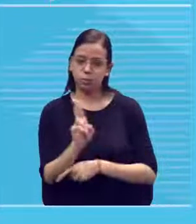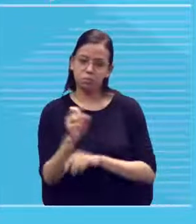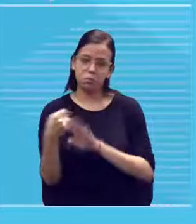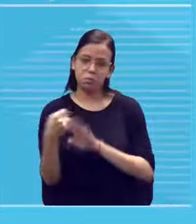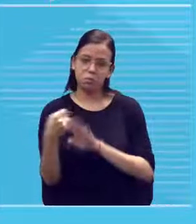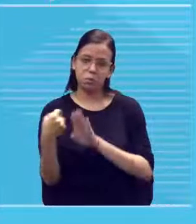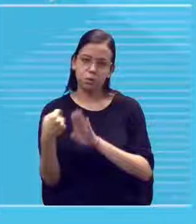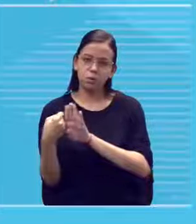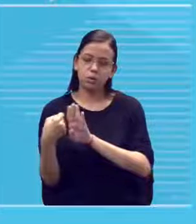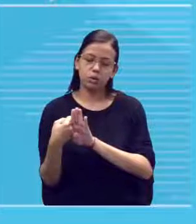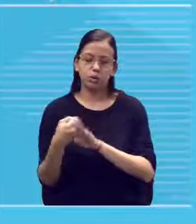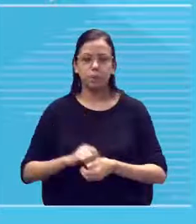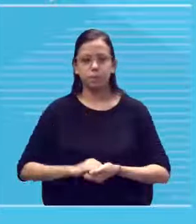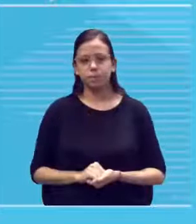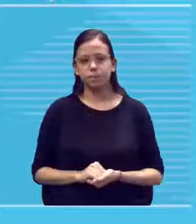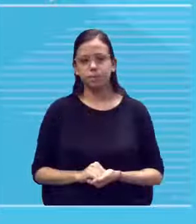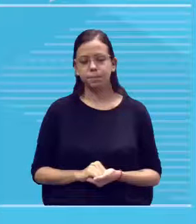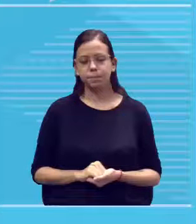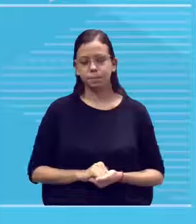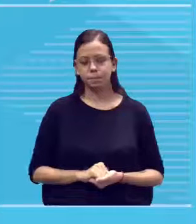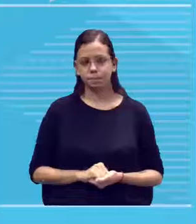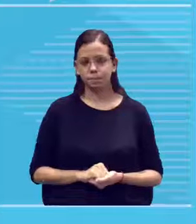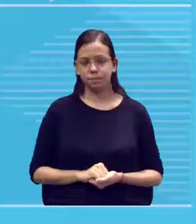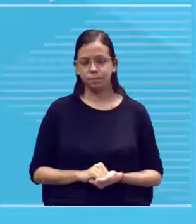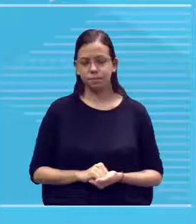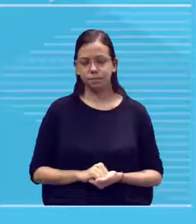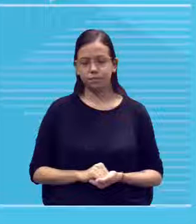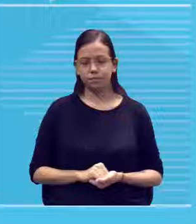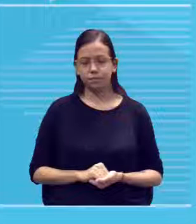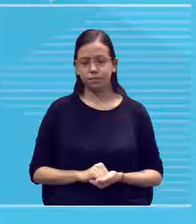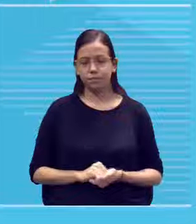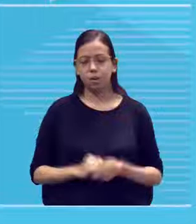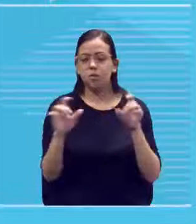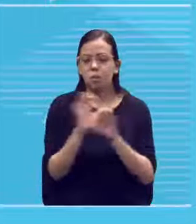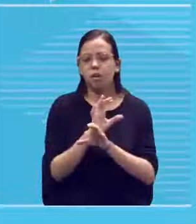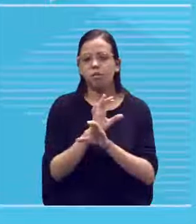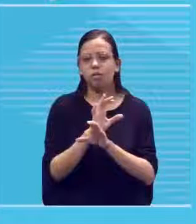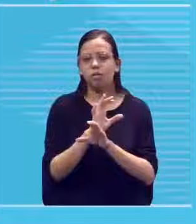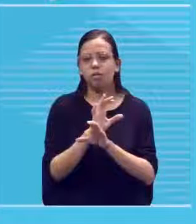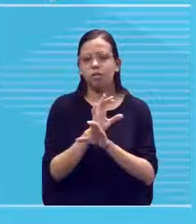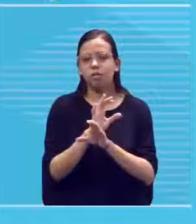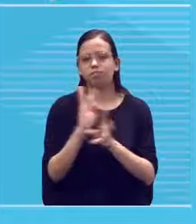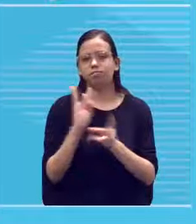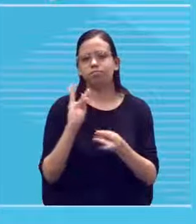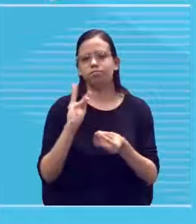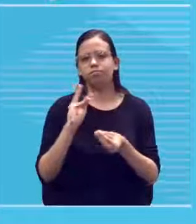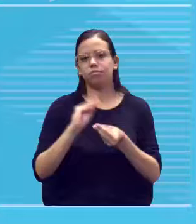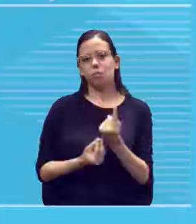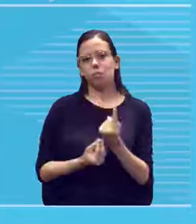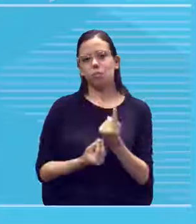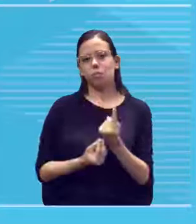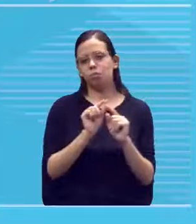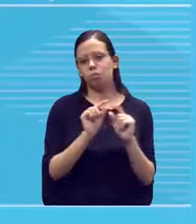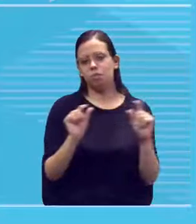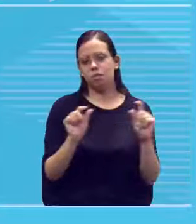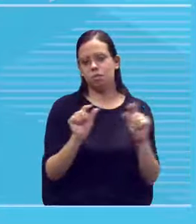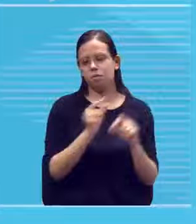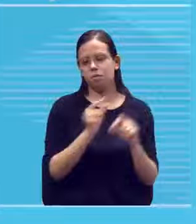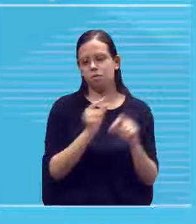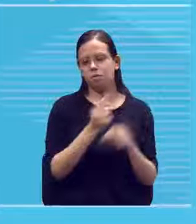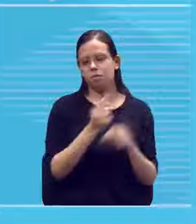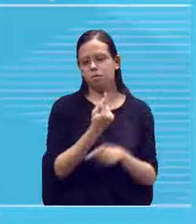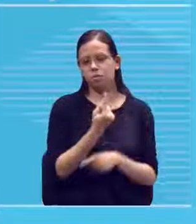transformou uma oração em uma expressão nominal se pediram o que